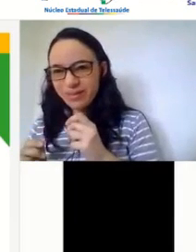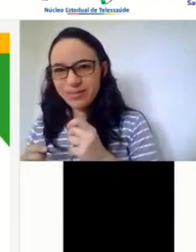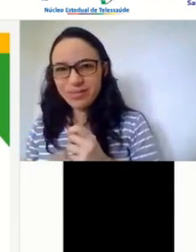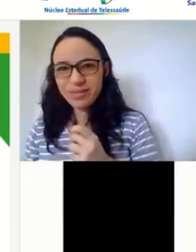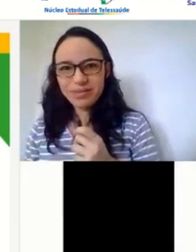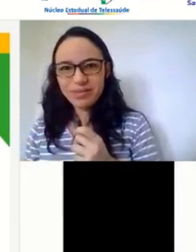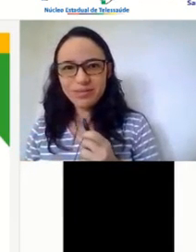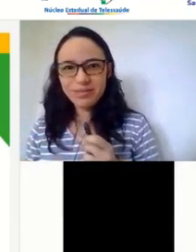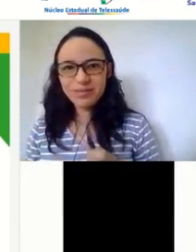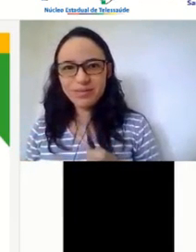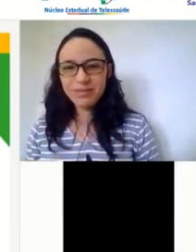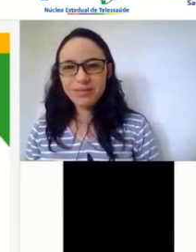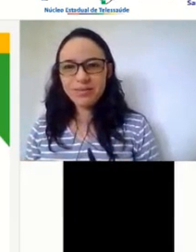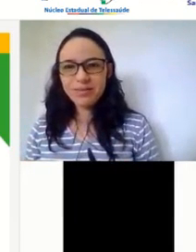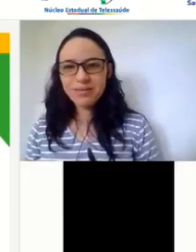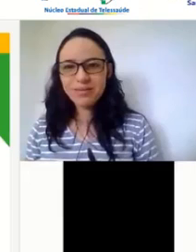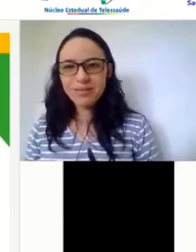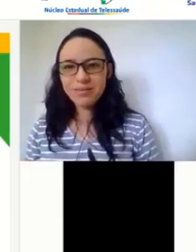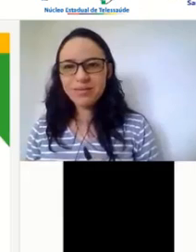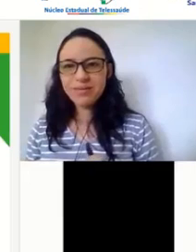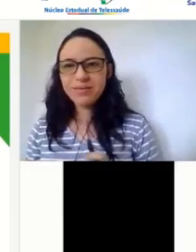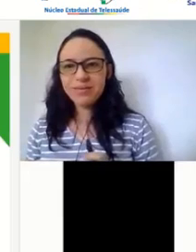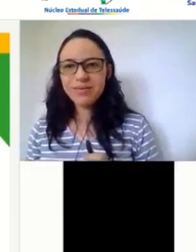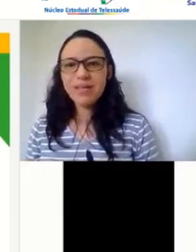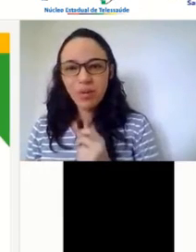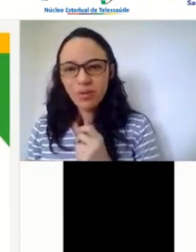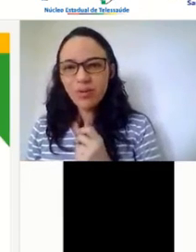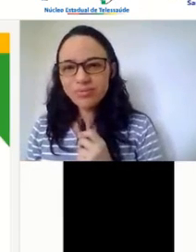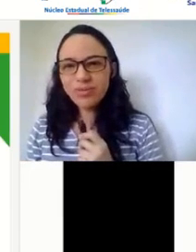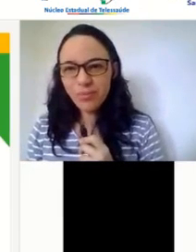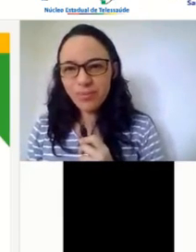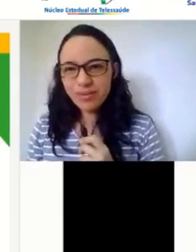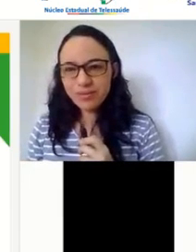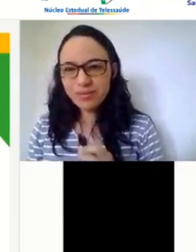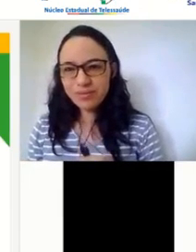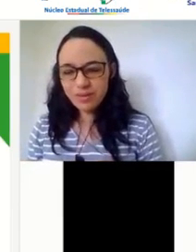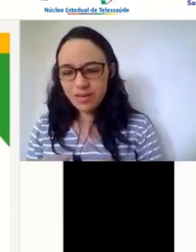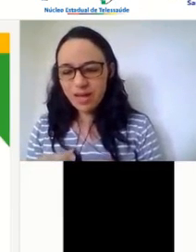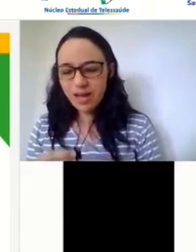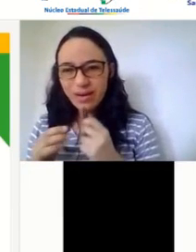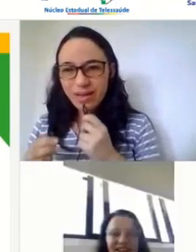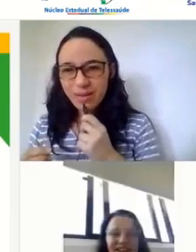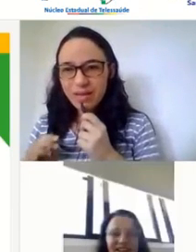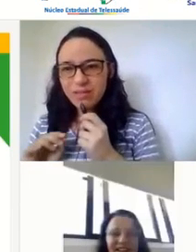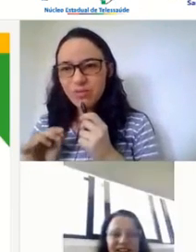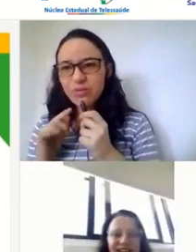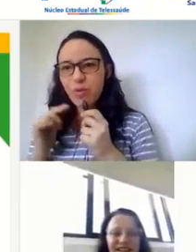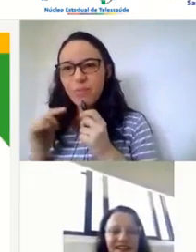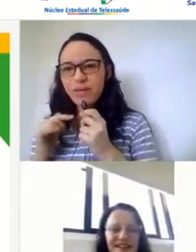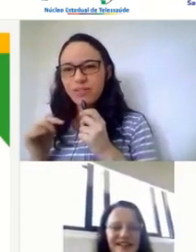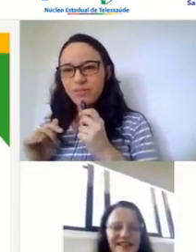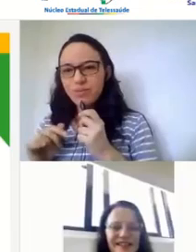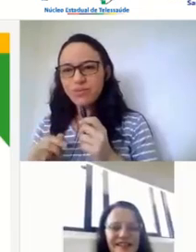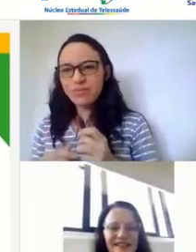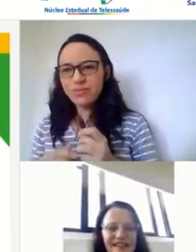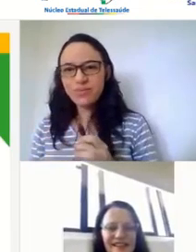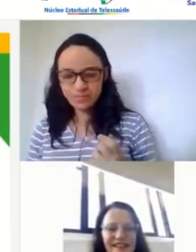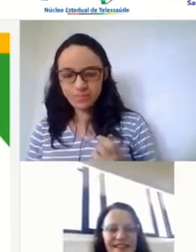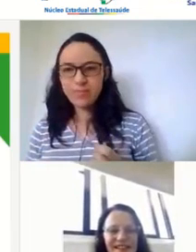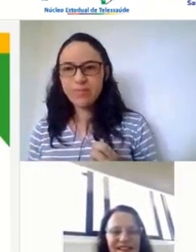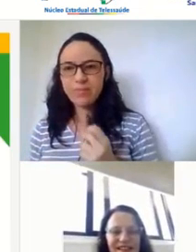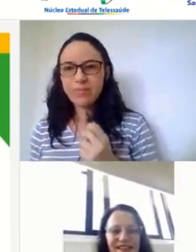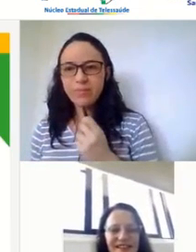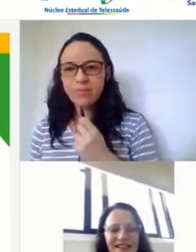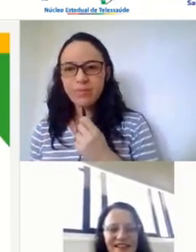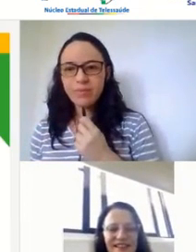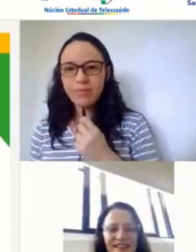quinta microfone sério certo se não conseguir